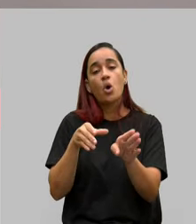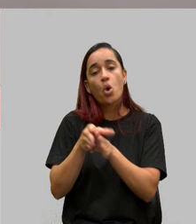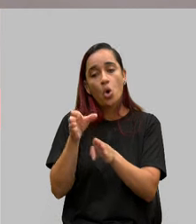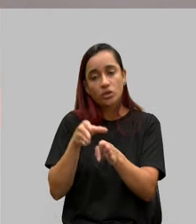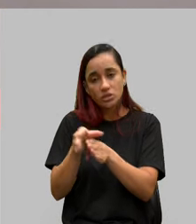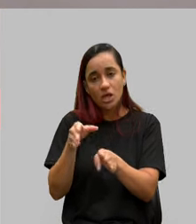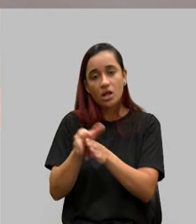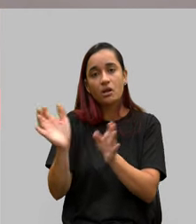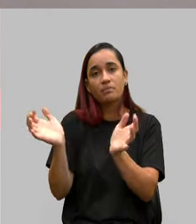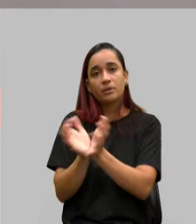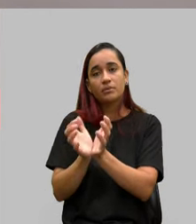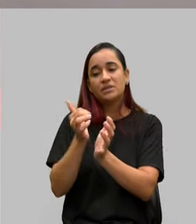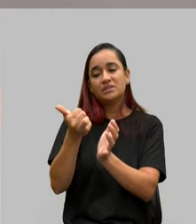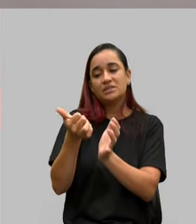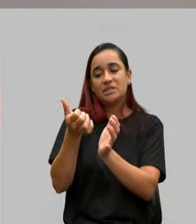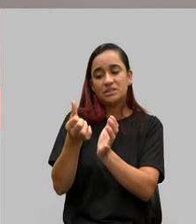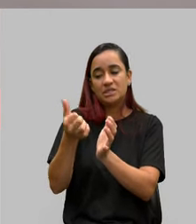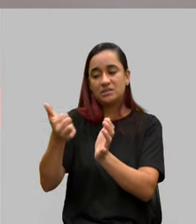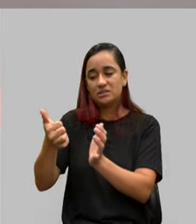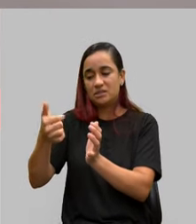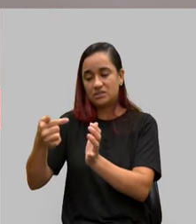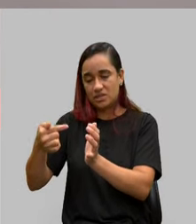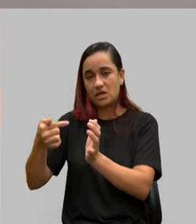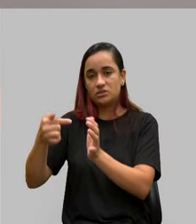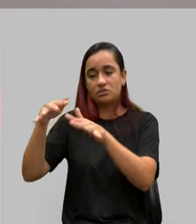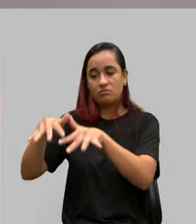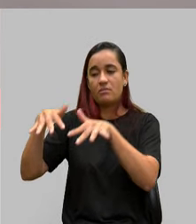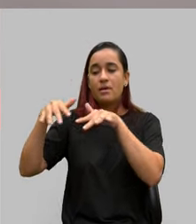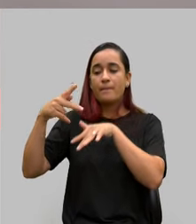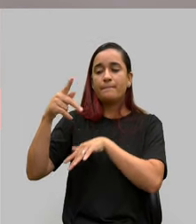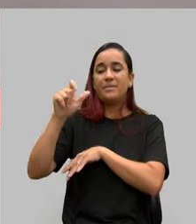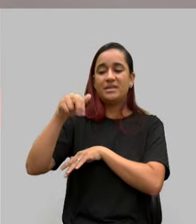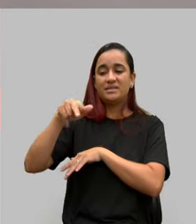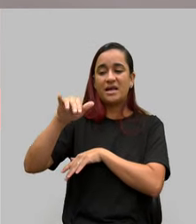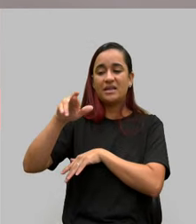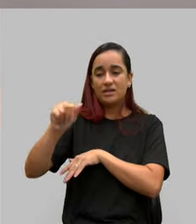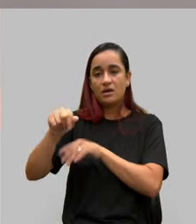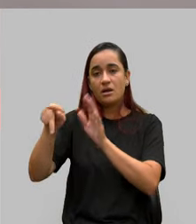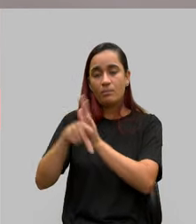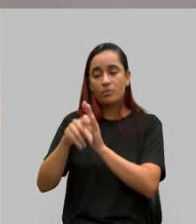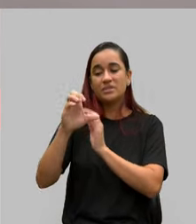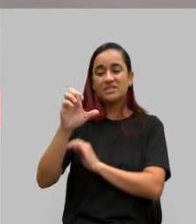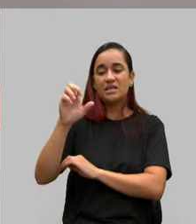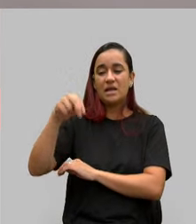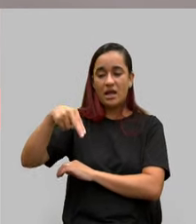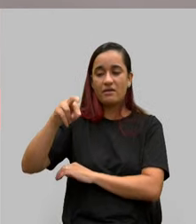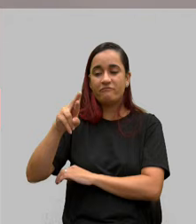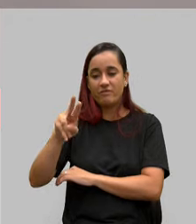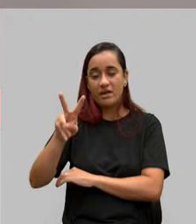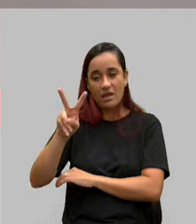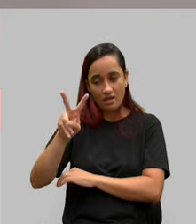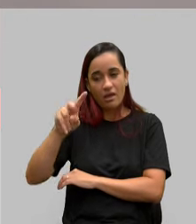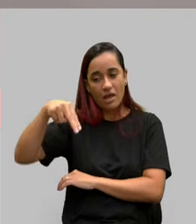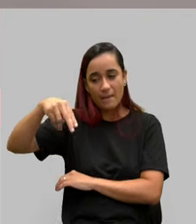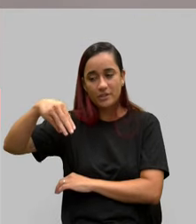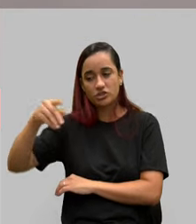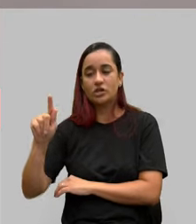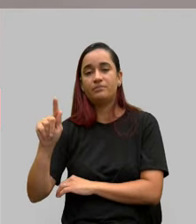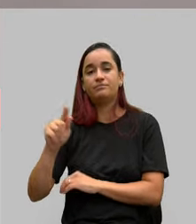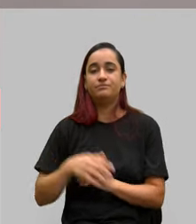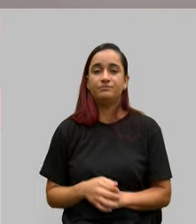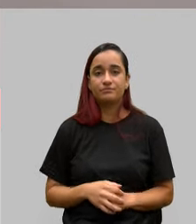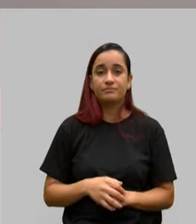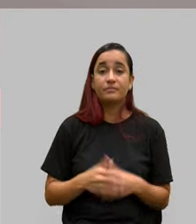16 e 17 plenárias do crp MG passamos a palavra para sua apresentação